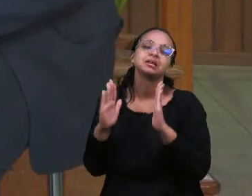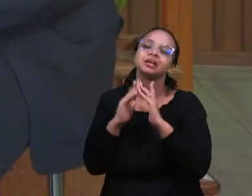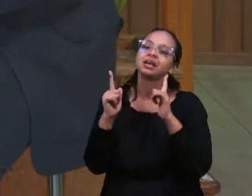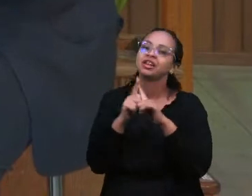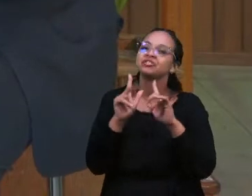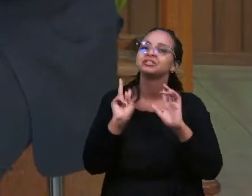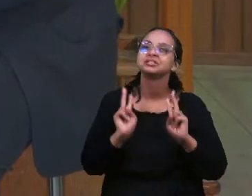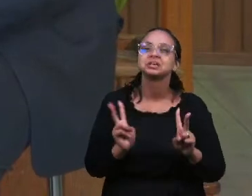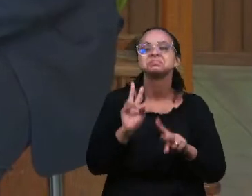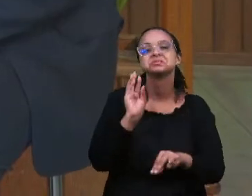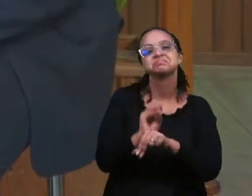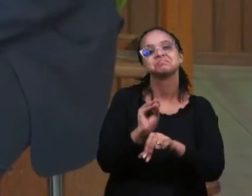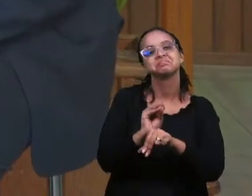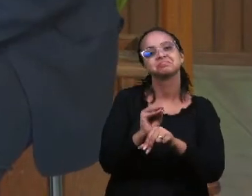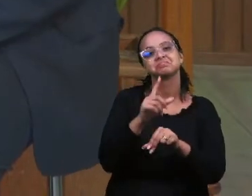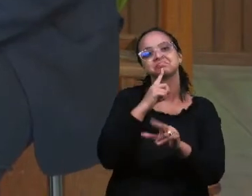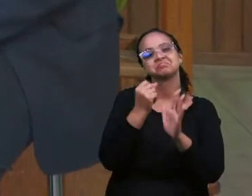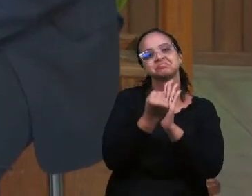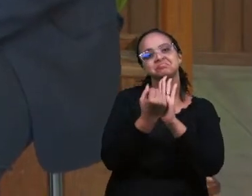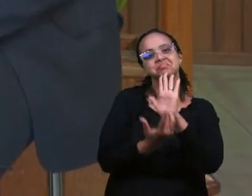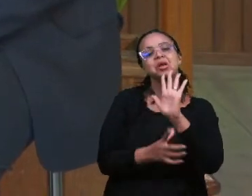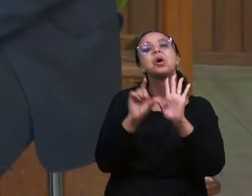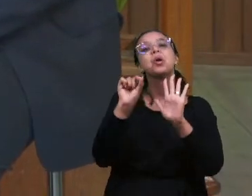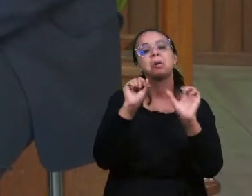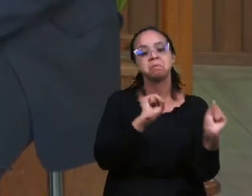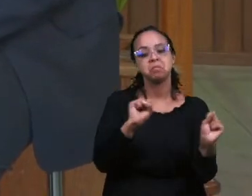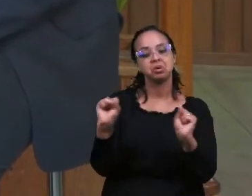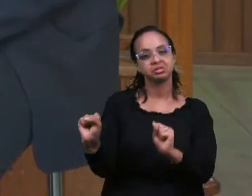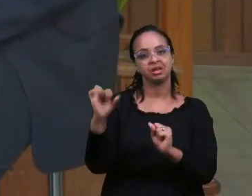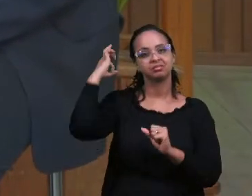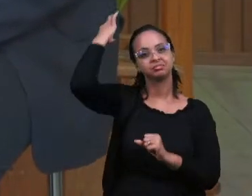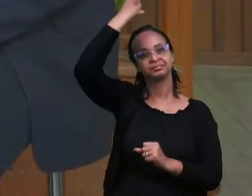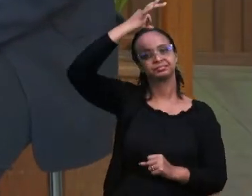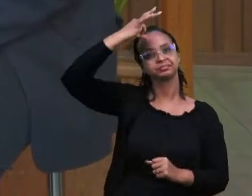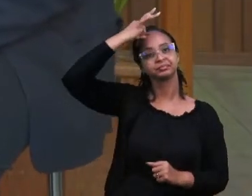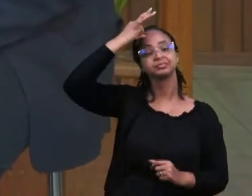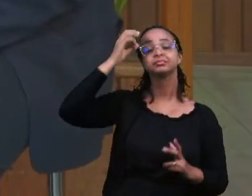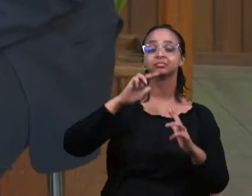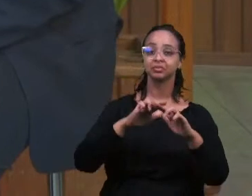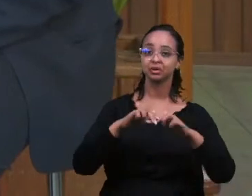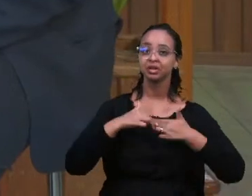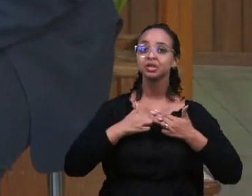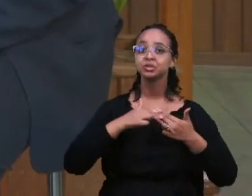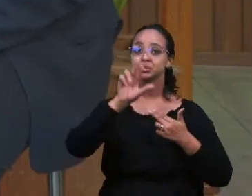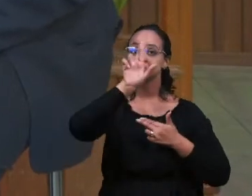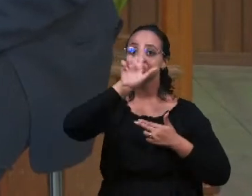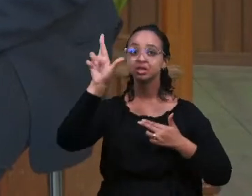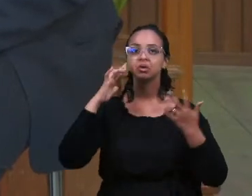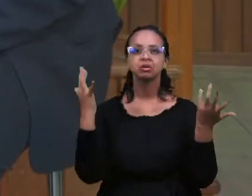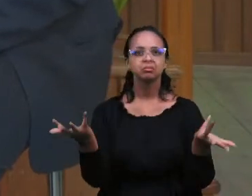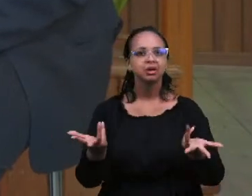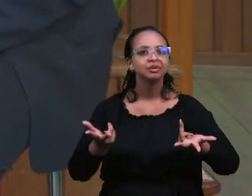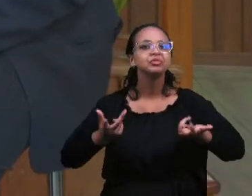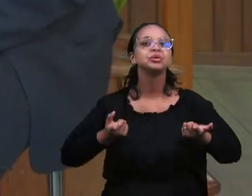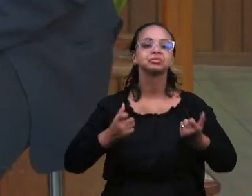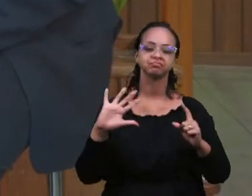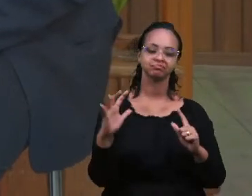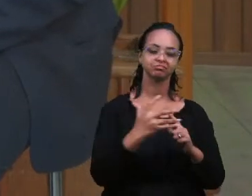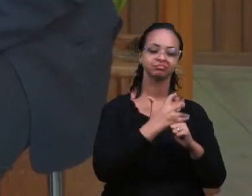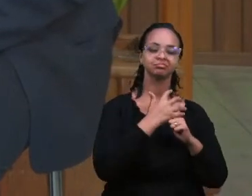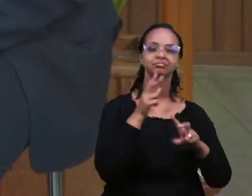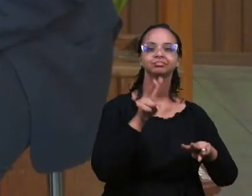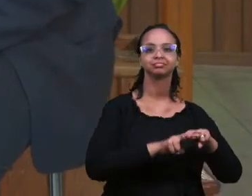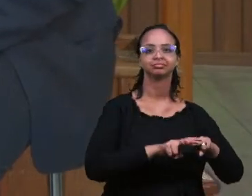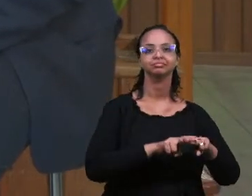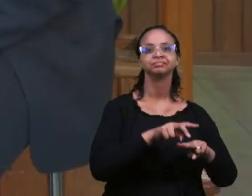preservada pelo poder do Espírito Santo. Essa igreja orava e o Senhor, de uma forma extraordinária, livrou Pedro. E Pedro